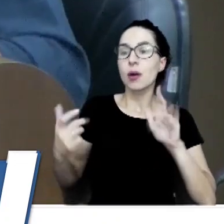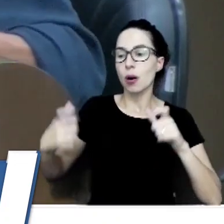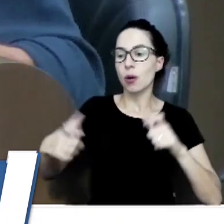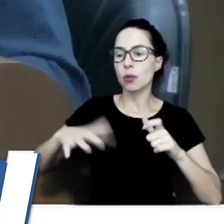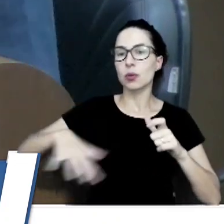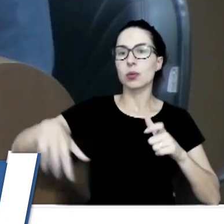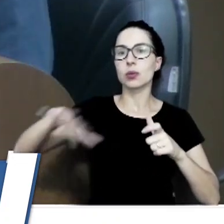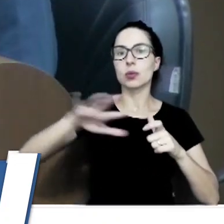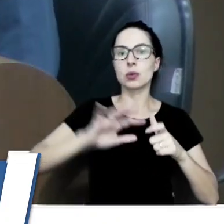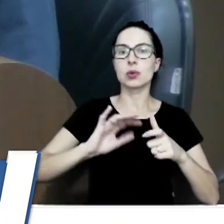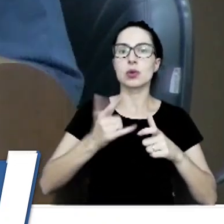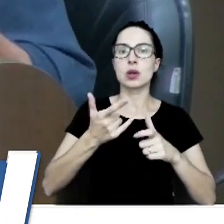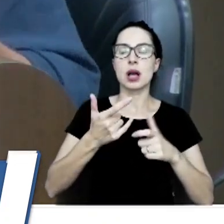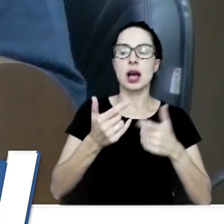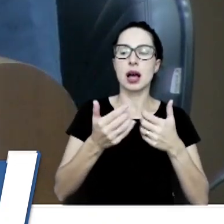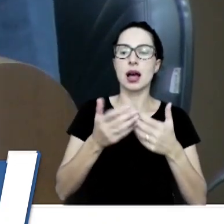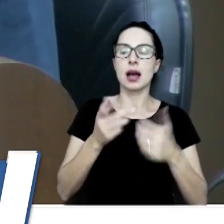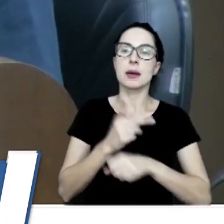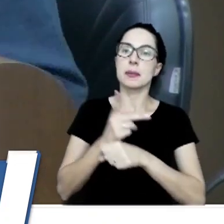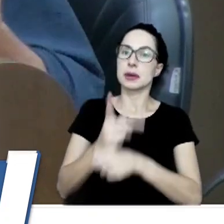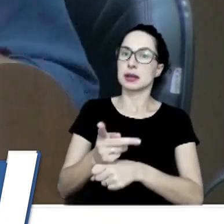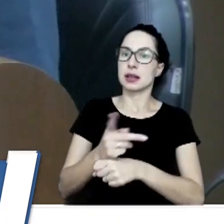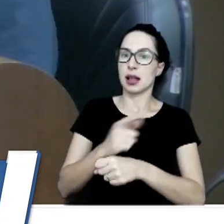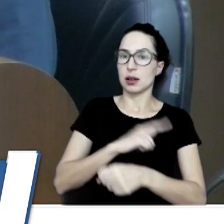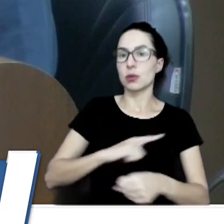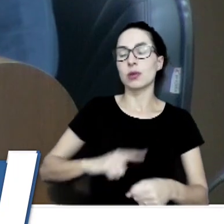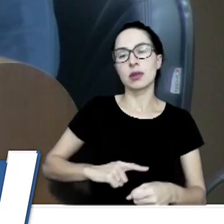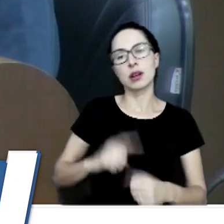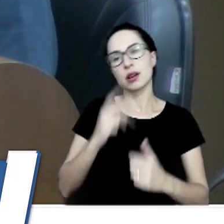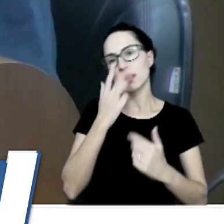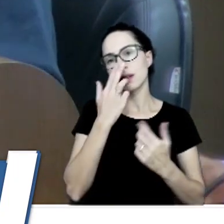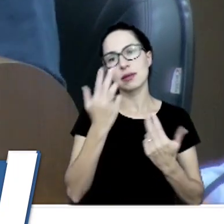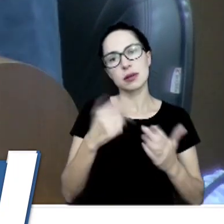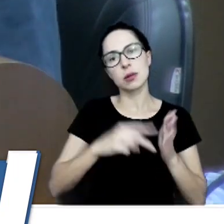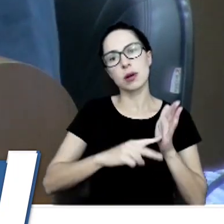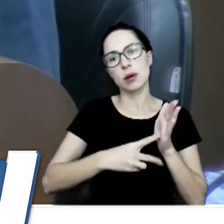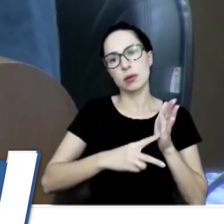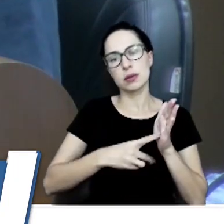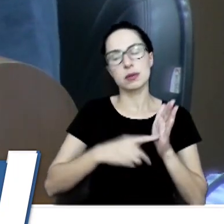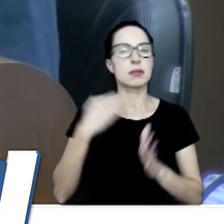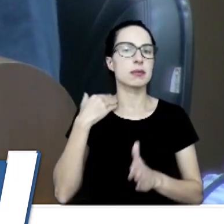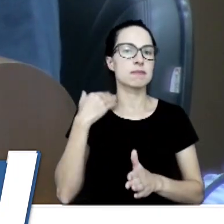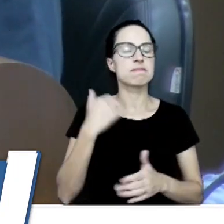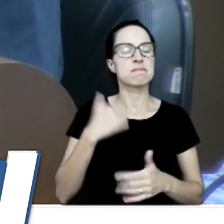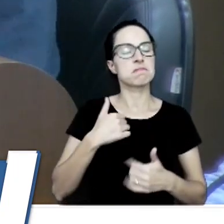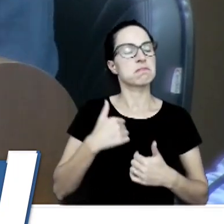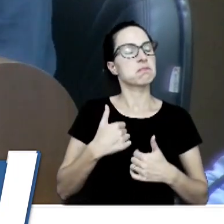na próximo mesmo ao sindicato dos bancários, de áreas que foram cedidas que hoje,